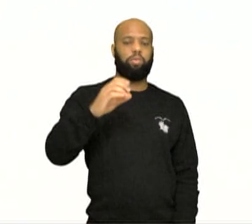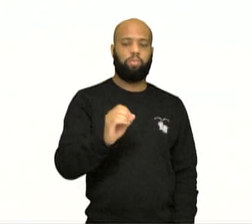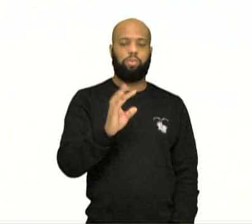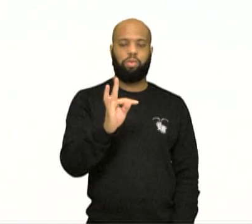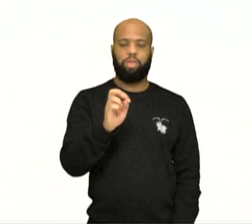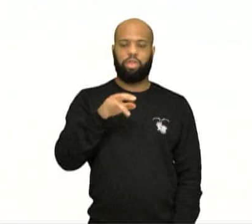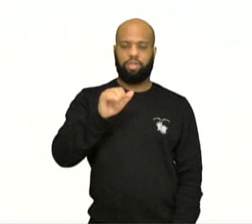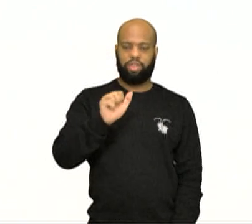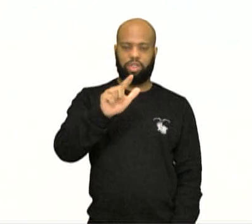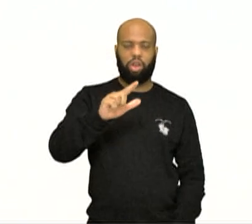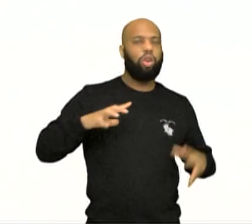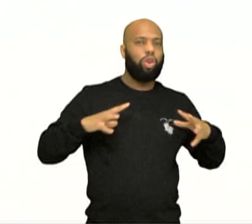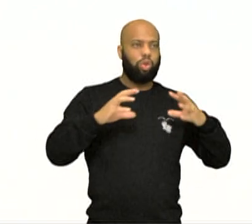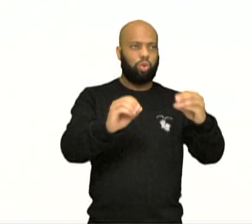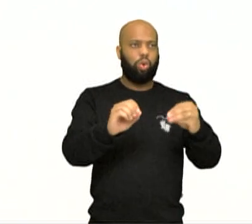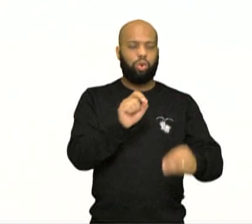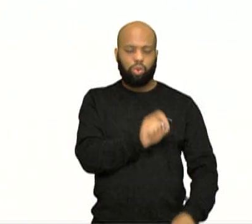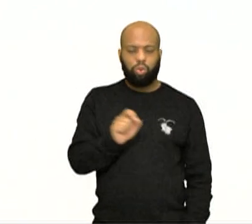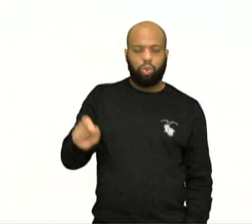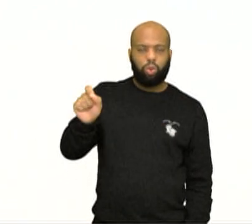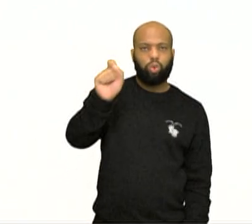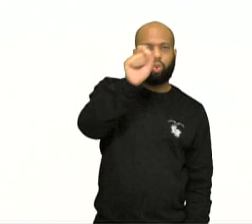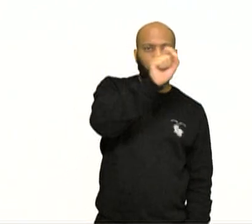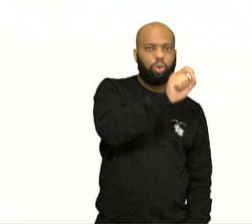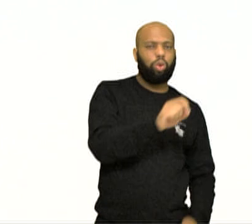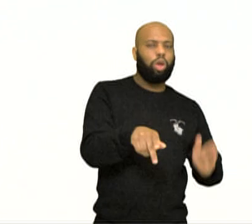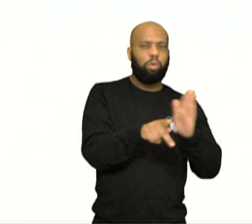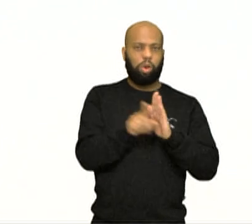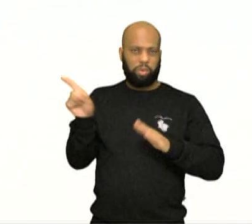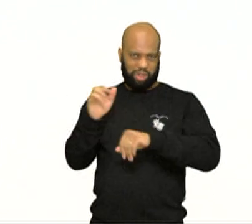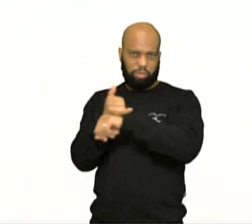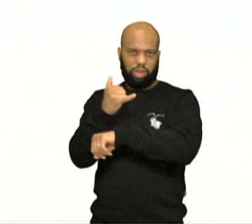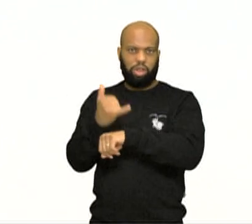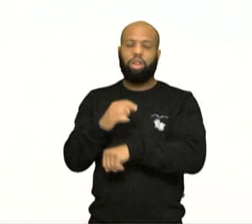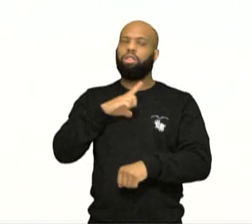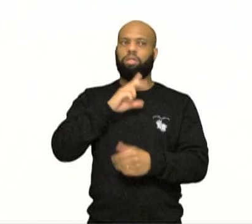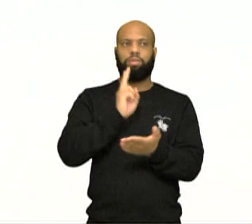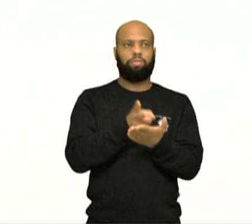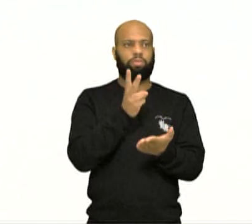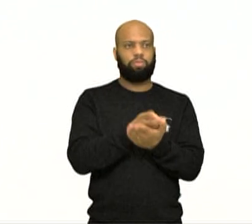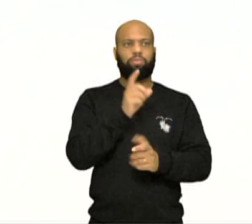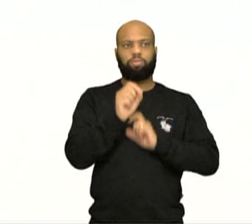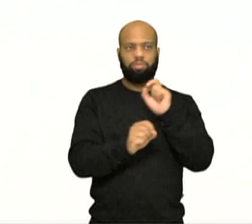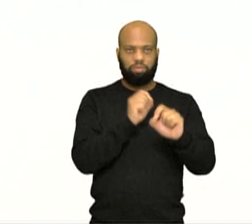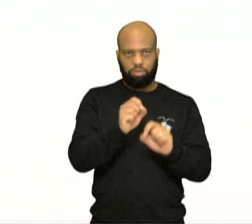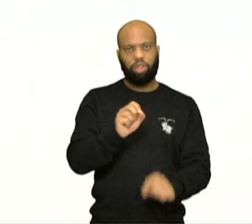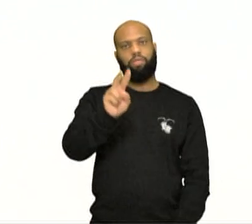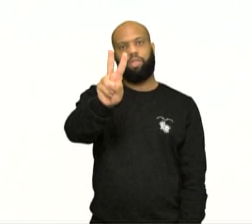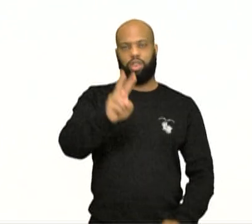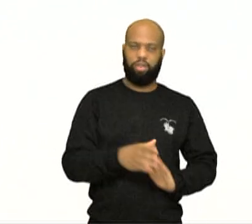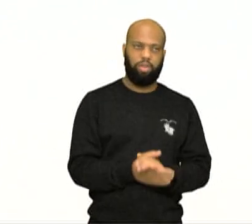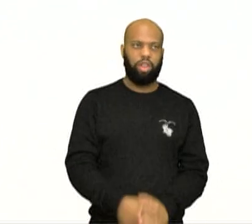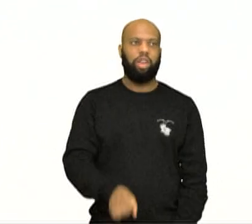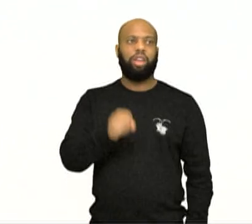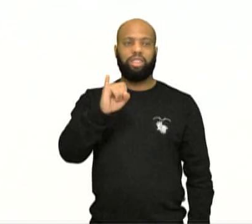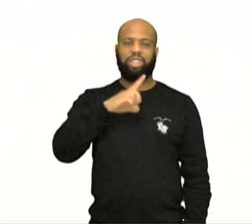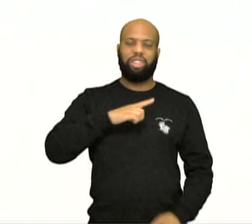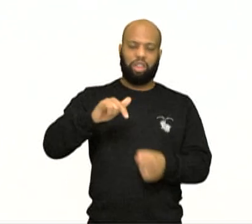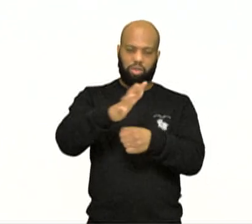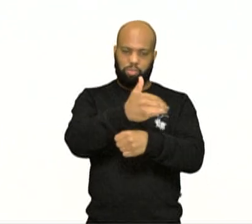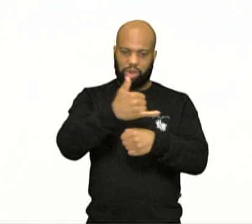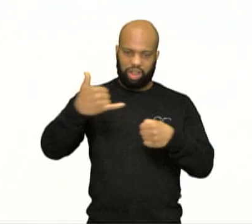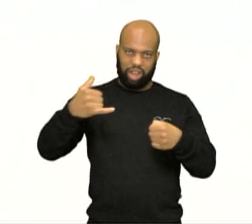do metal terão o mesmo potencial, ok? Então quer dizer que se eu carregar uma carga pelo interior de um